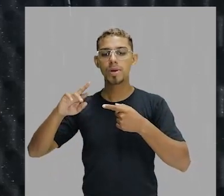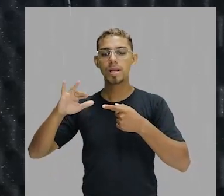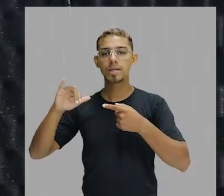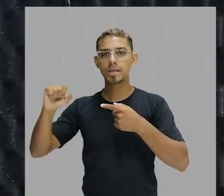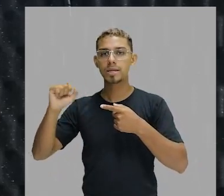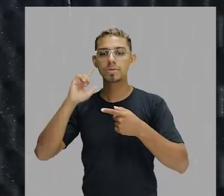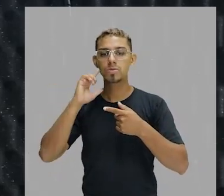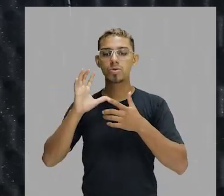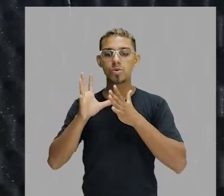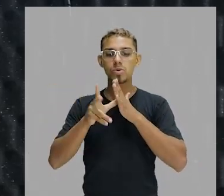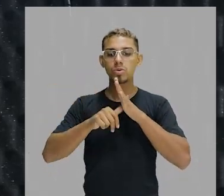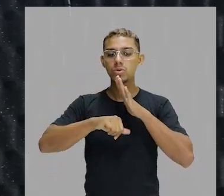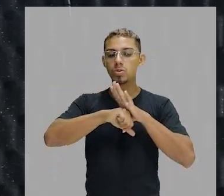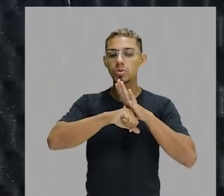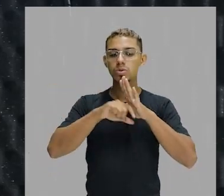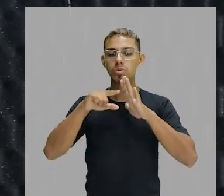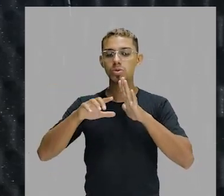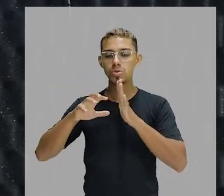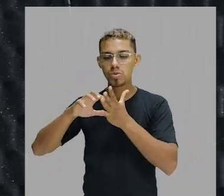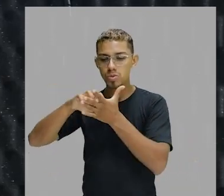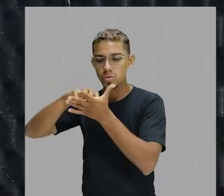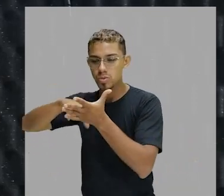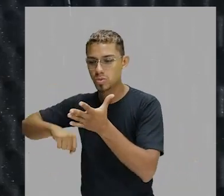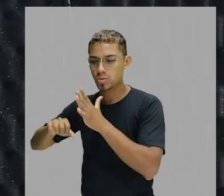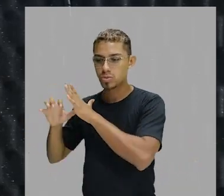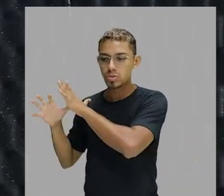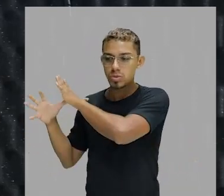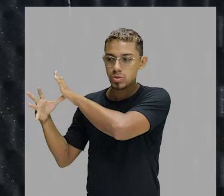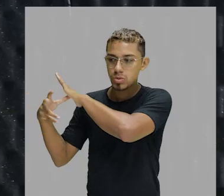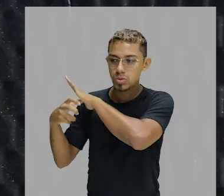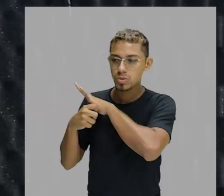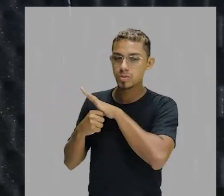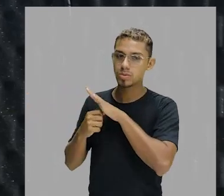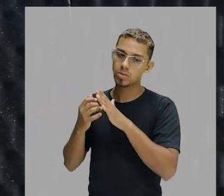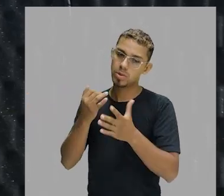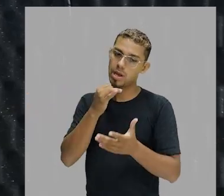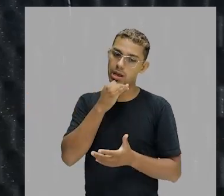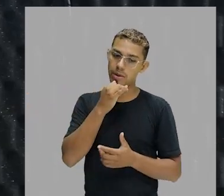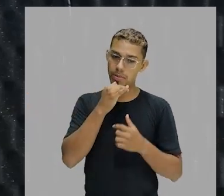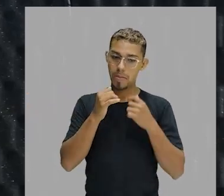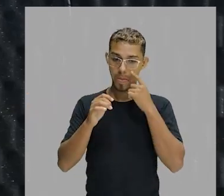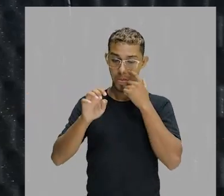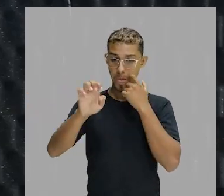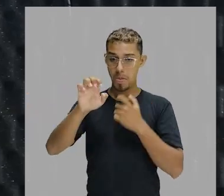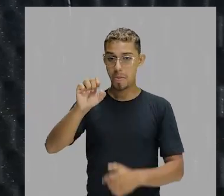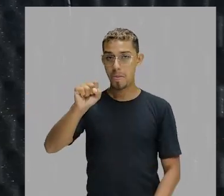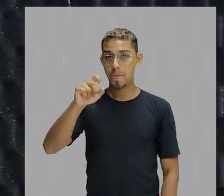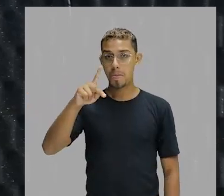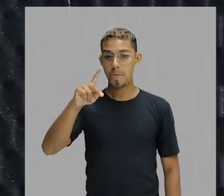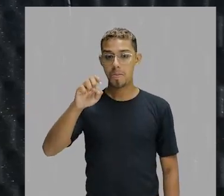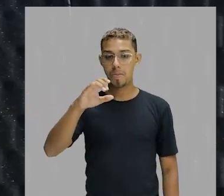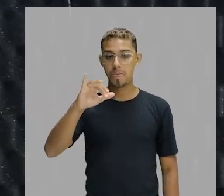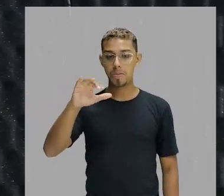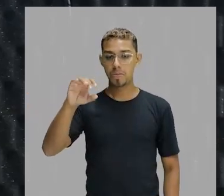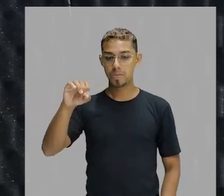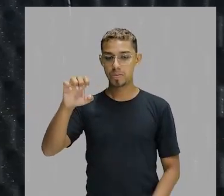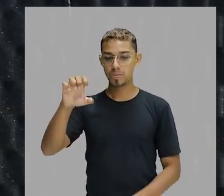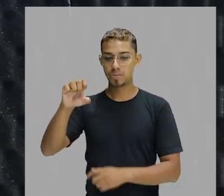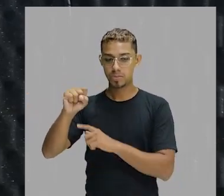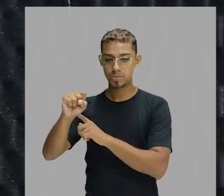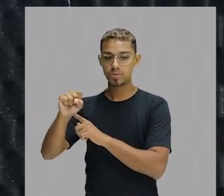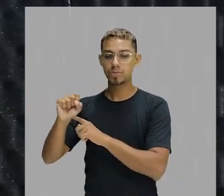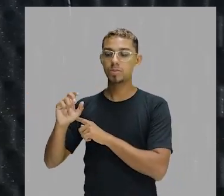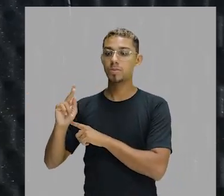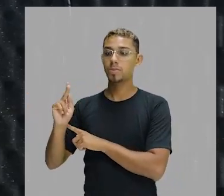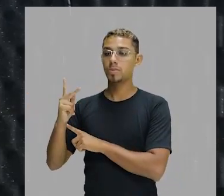espécies naturais daqui do Brasil, tá certo? Ou a gente chama também de espécies, anota esse termo, espécies endêmicas. O que é isso, Marco?